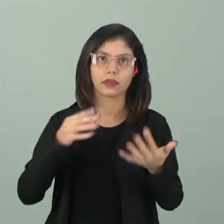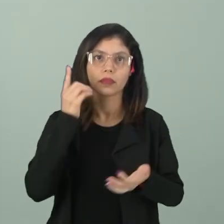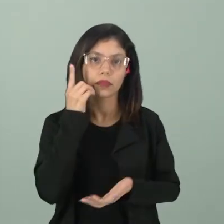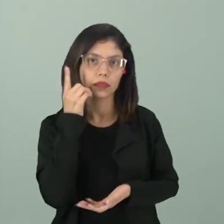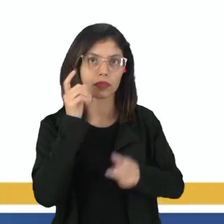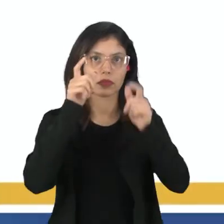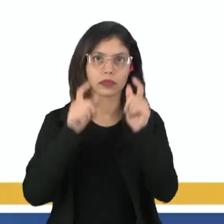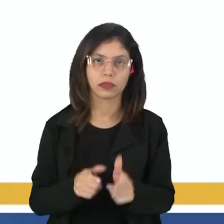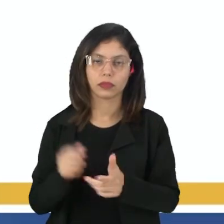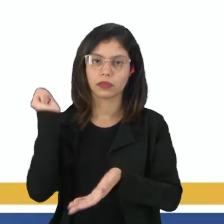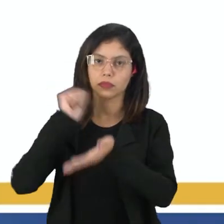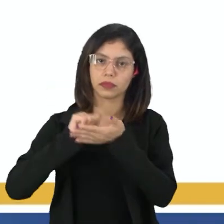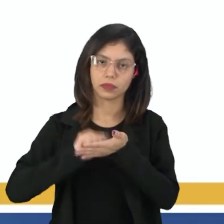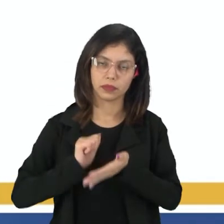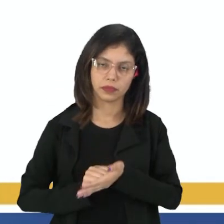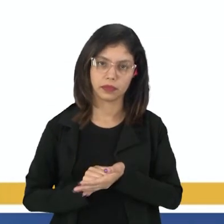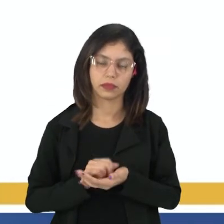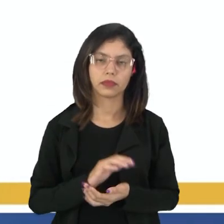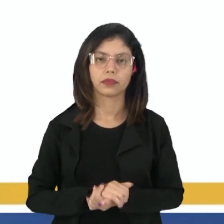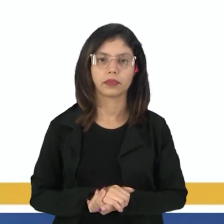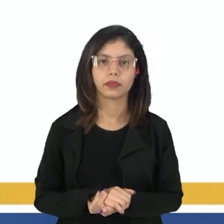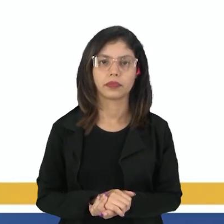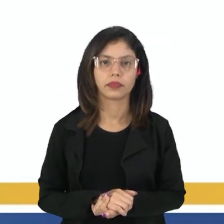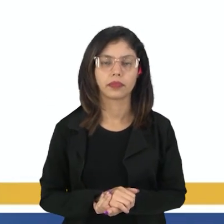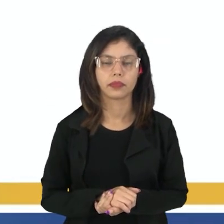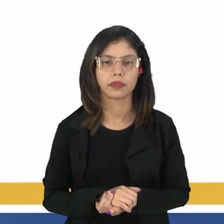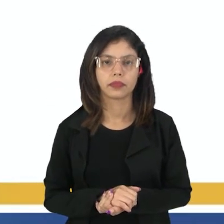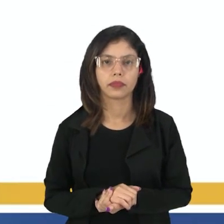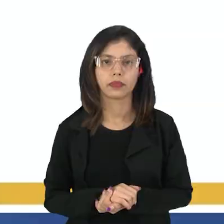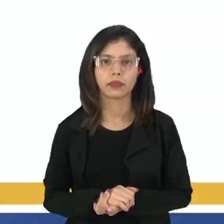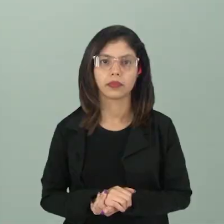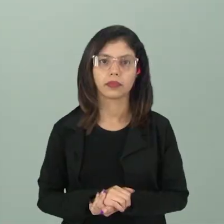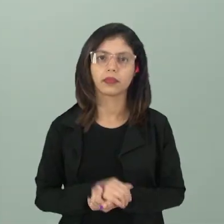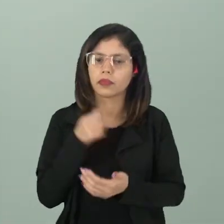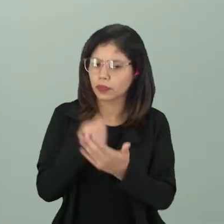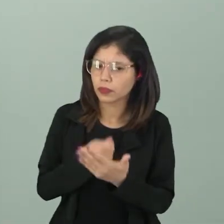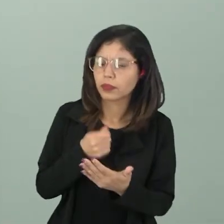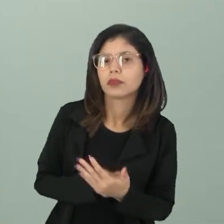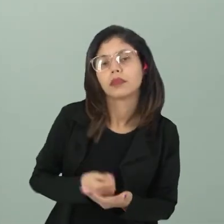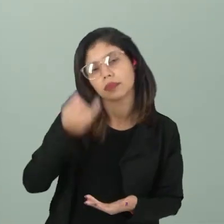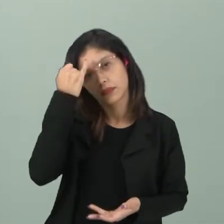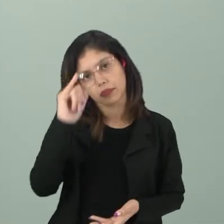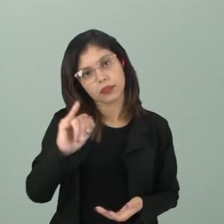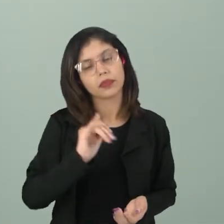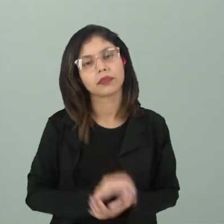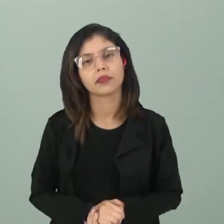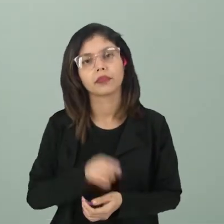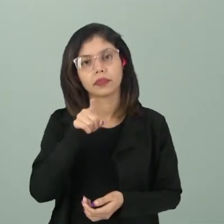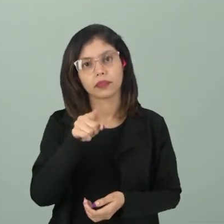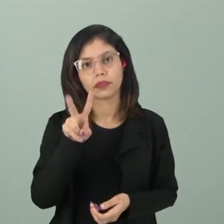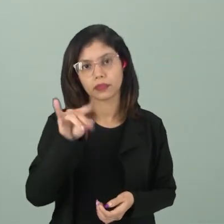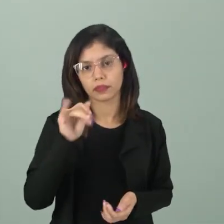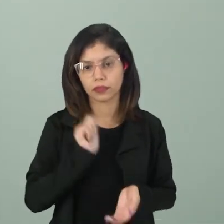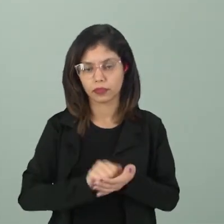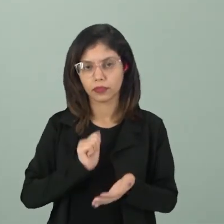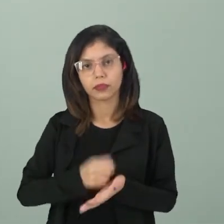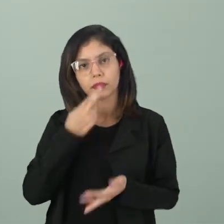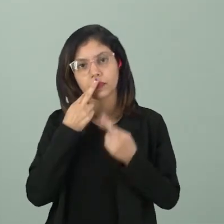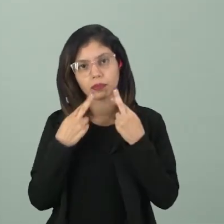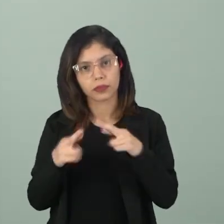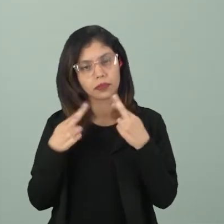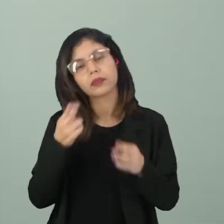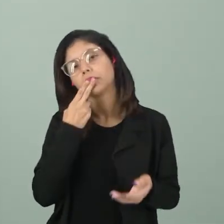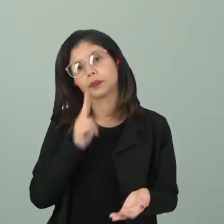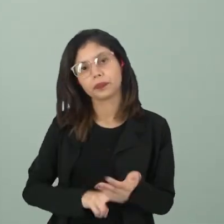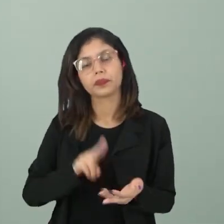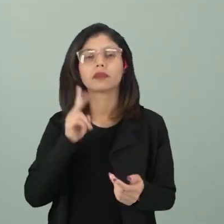elementos, como data, local e assinatura. E aí a gente reforça um pouquinho mais essa ideia de que você vai escrever uma carta de